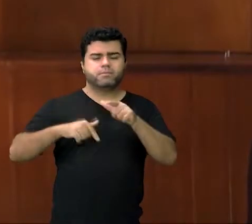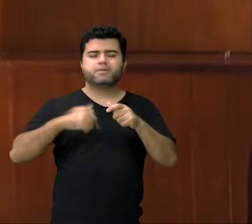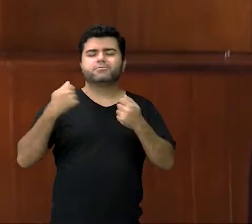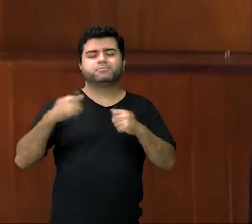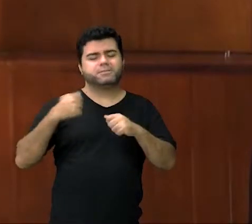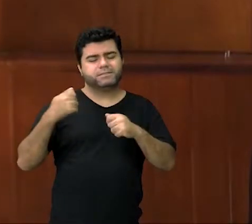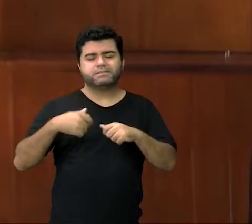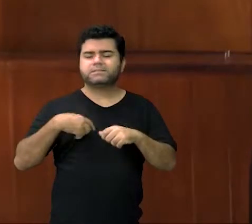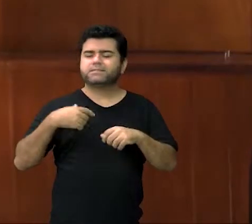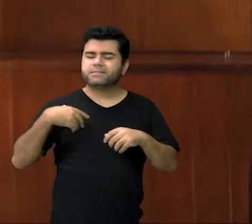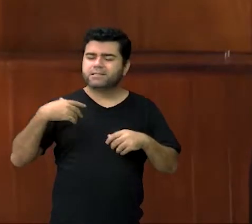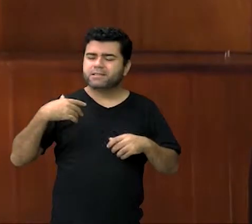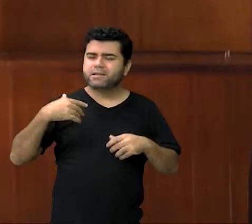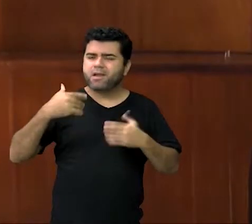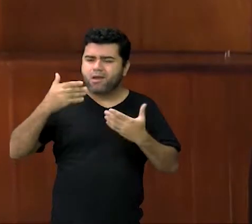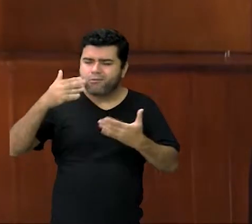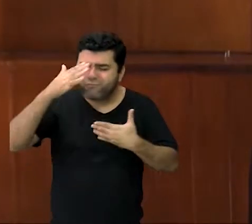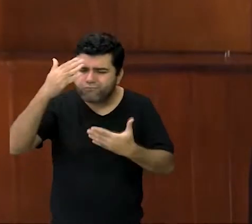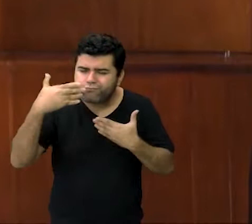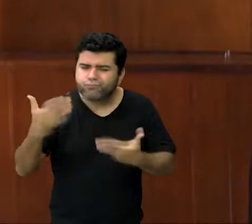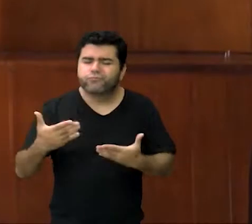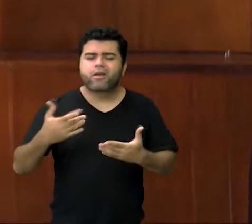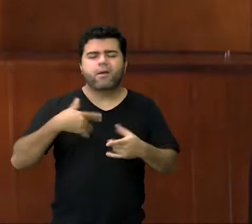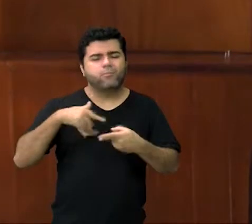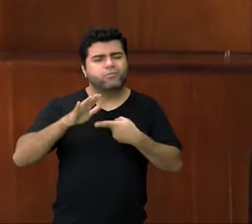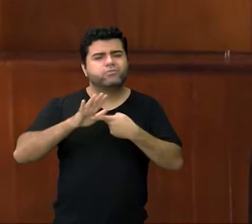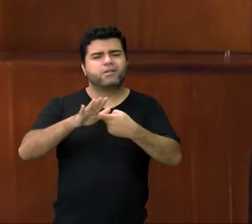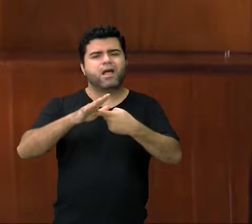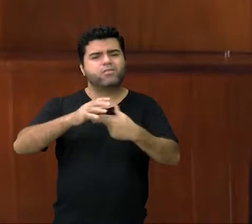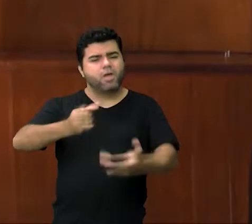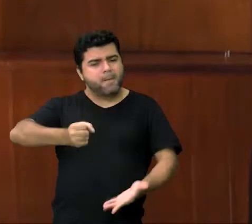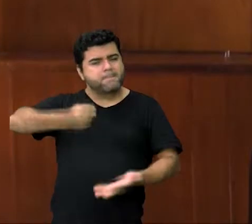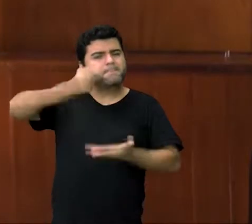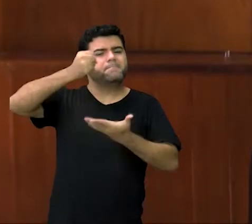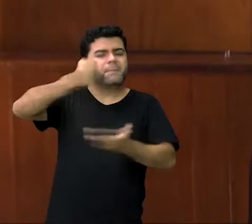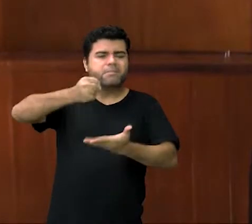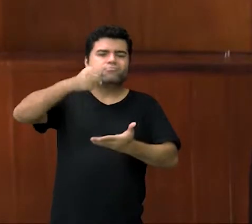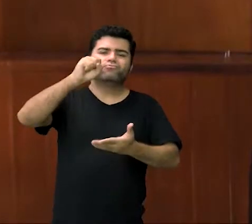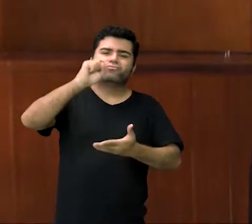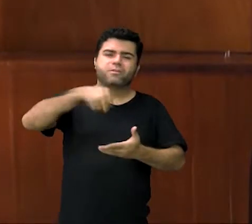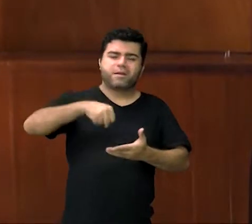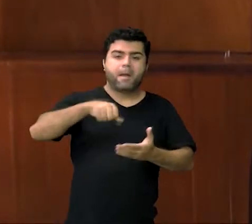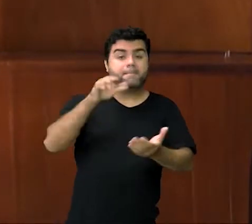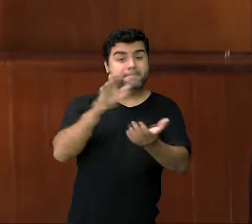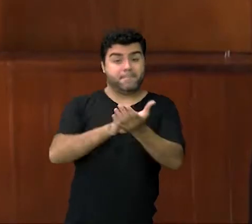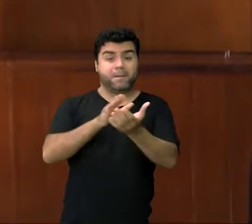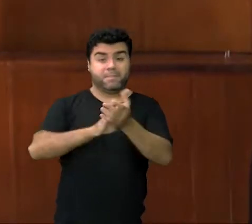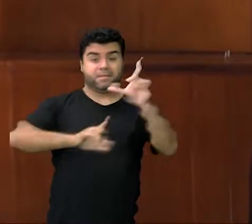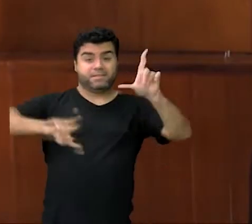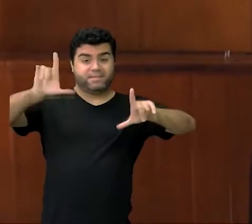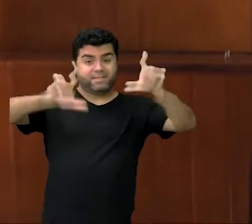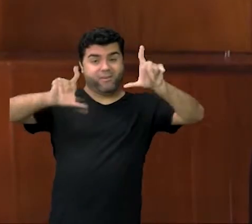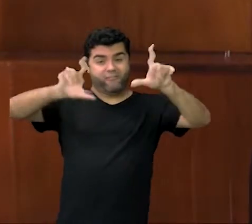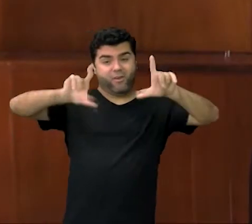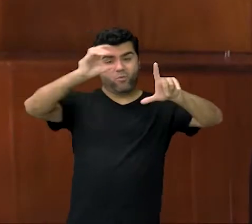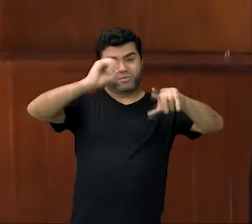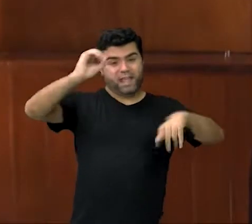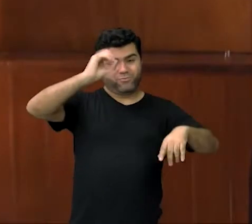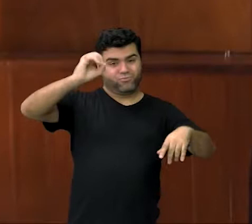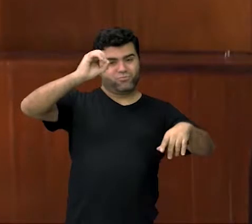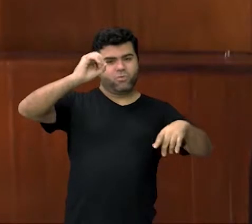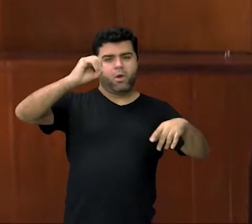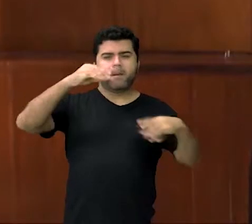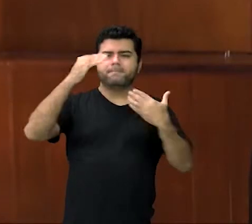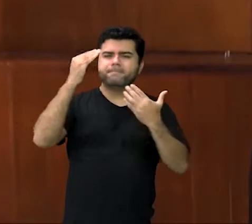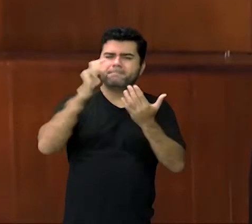ele tem que ser mostrado e tem que receber prêmio, sim. Parabéns para a TV Osasco, parabéns. E